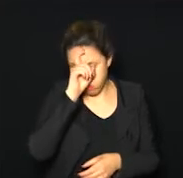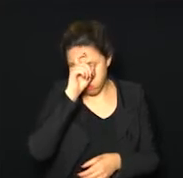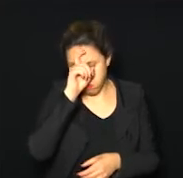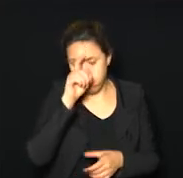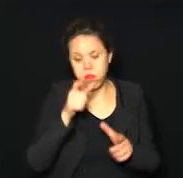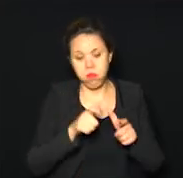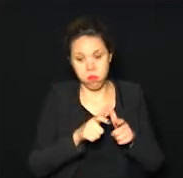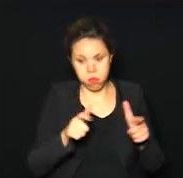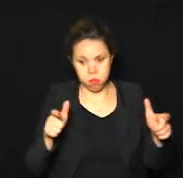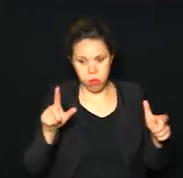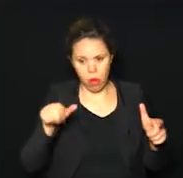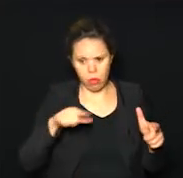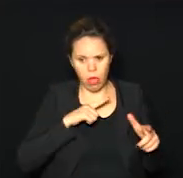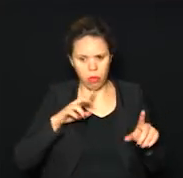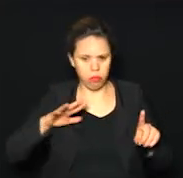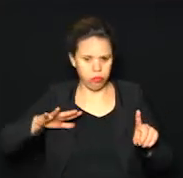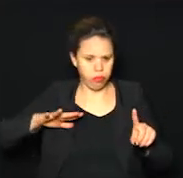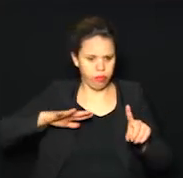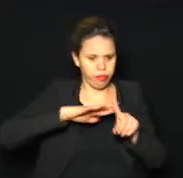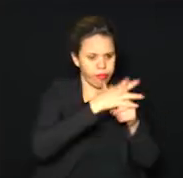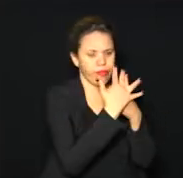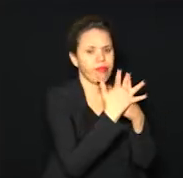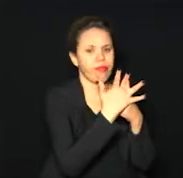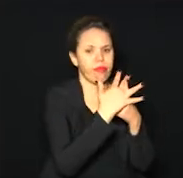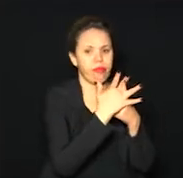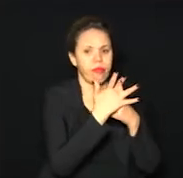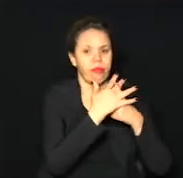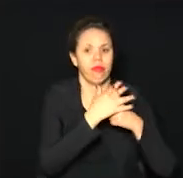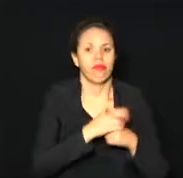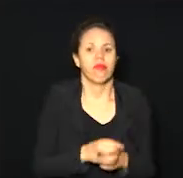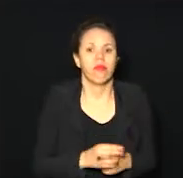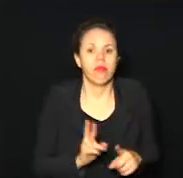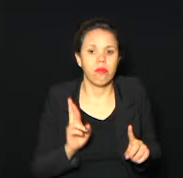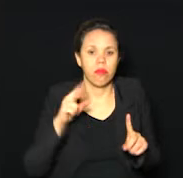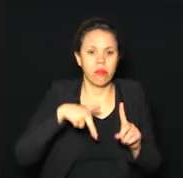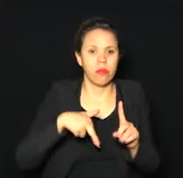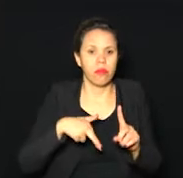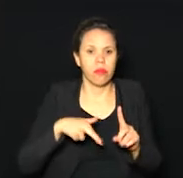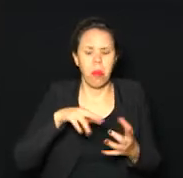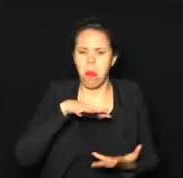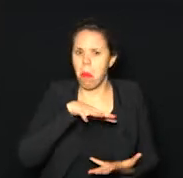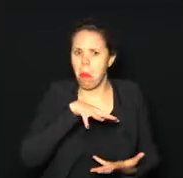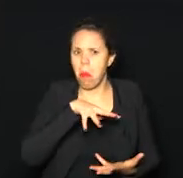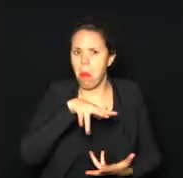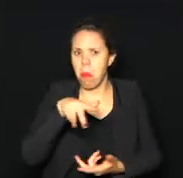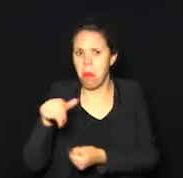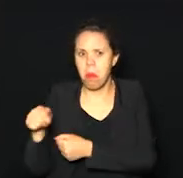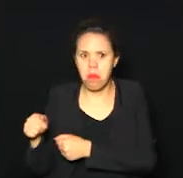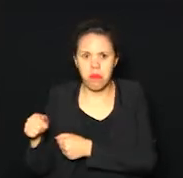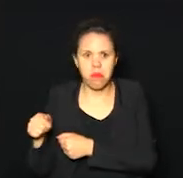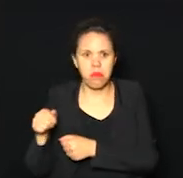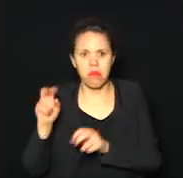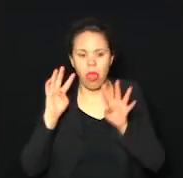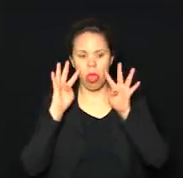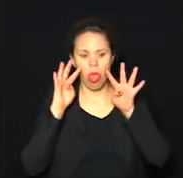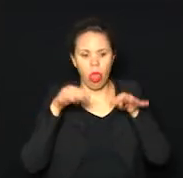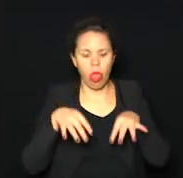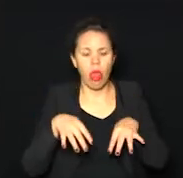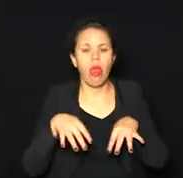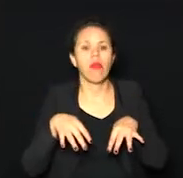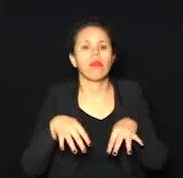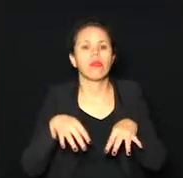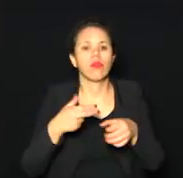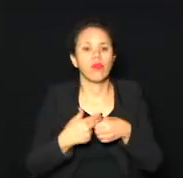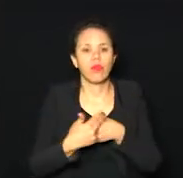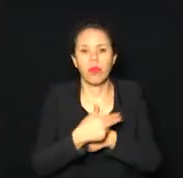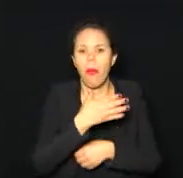esse lado assistencial muito grande, de referência mundial, né? A Unicamp é uma das melhores